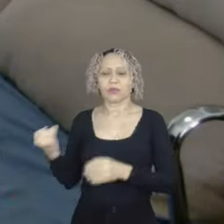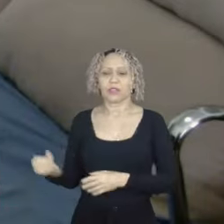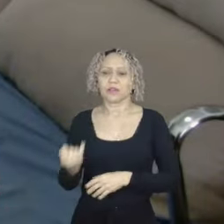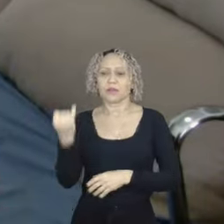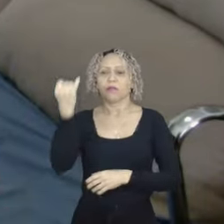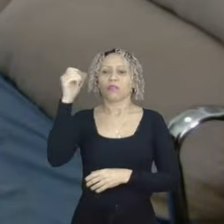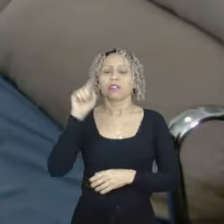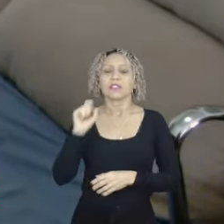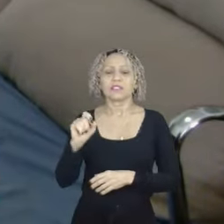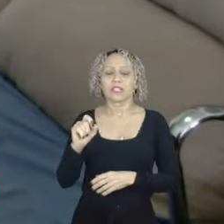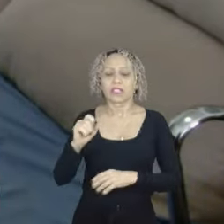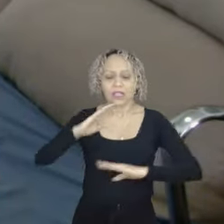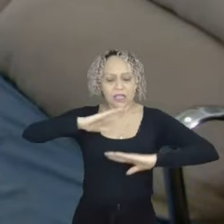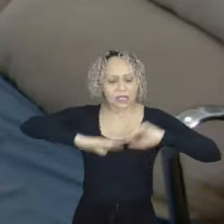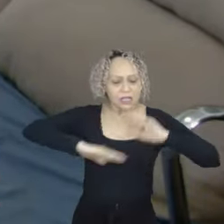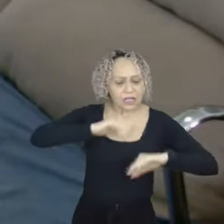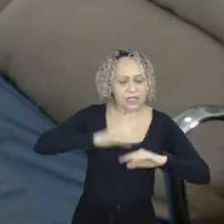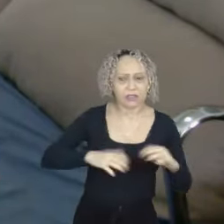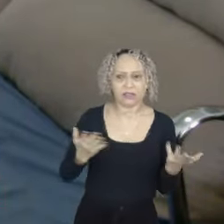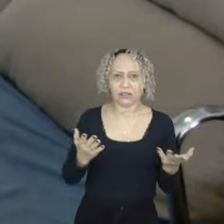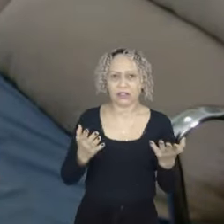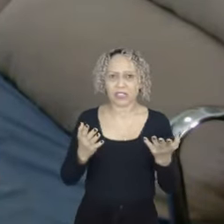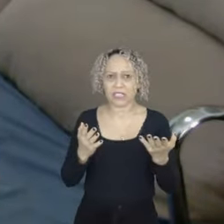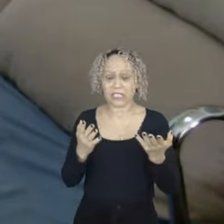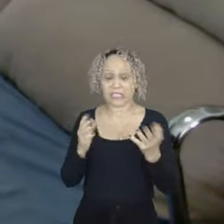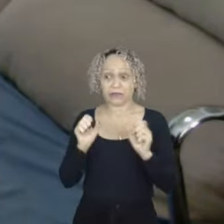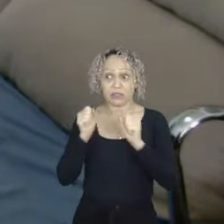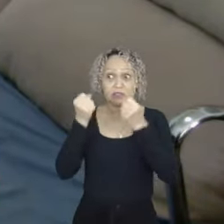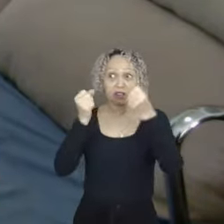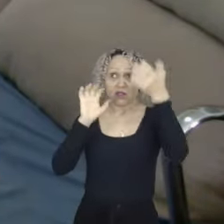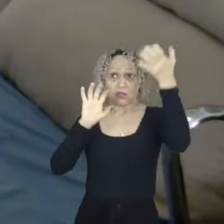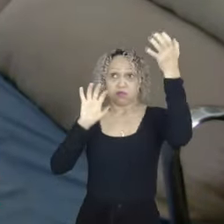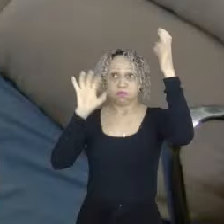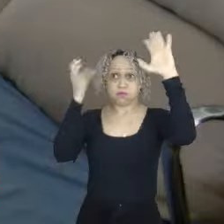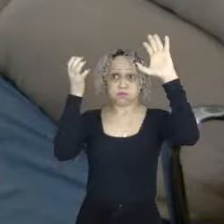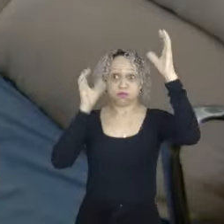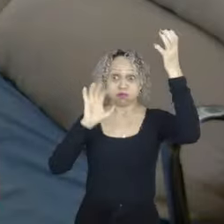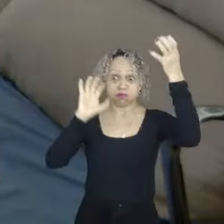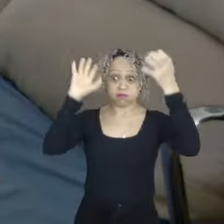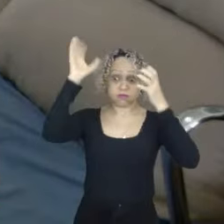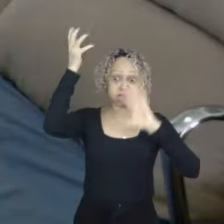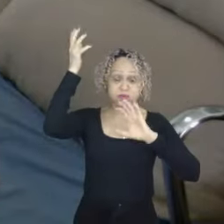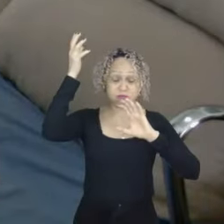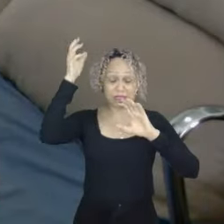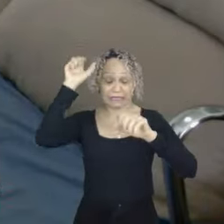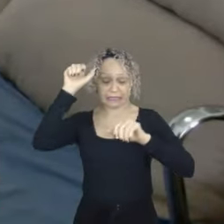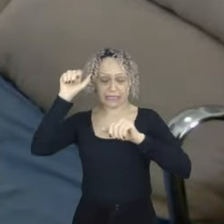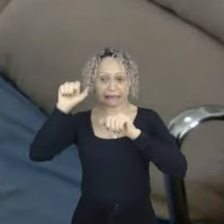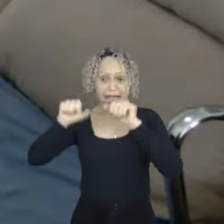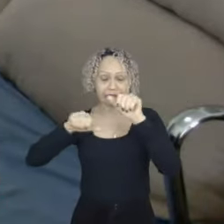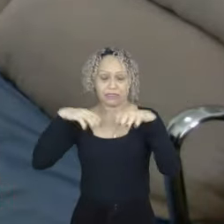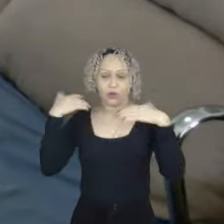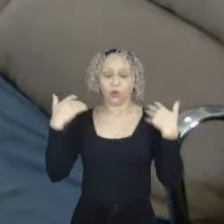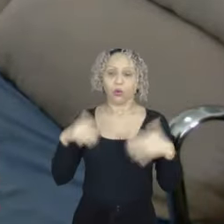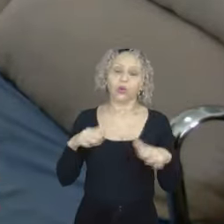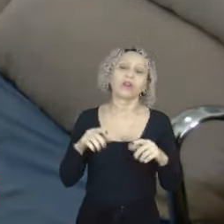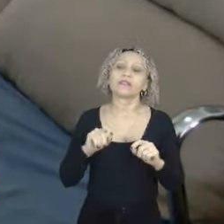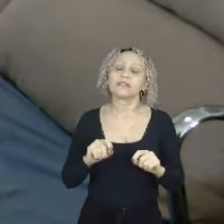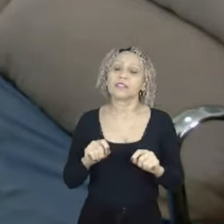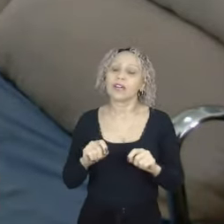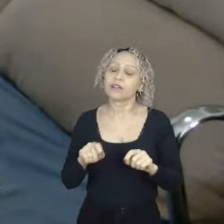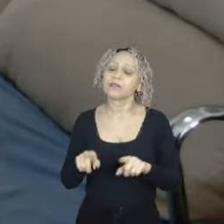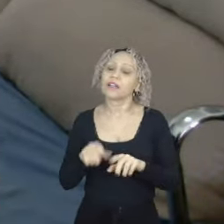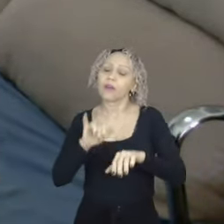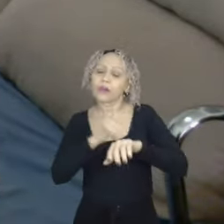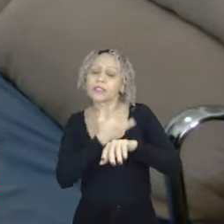implementar ações contra as mudanças climáticas, né, dentro de uma prioridade grande e estratégica de preservação das